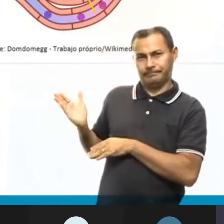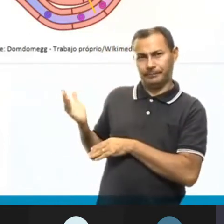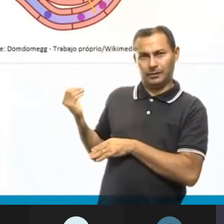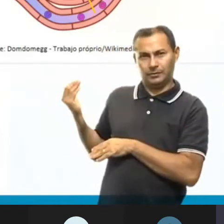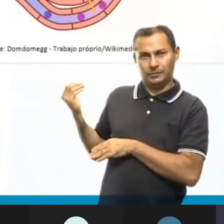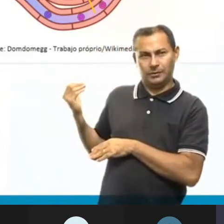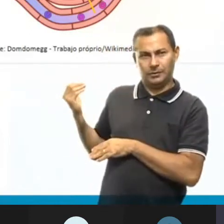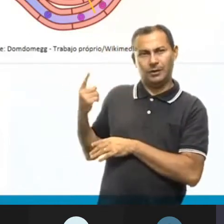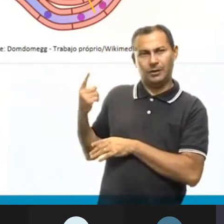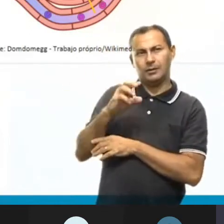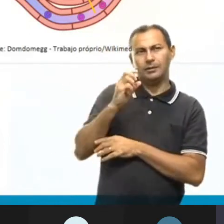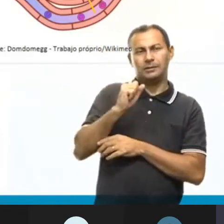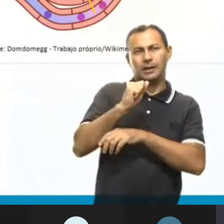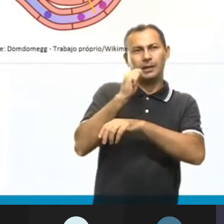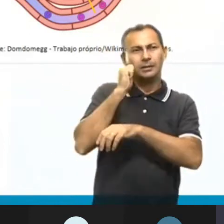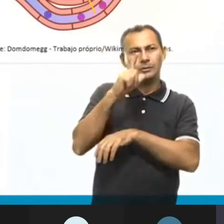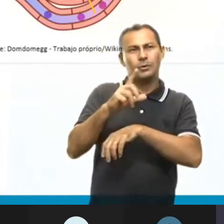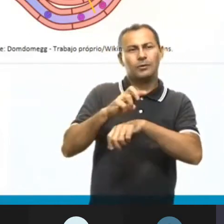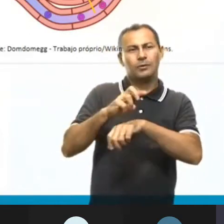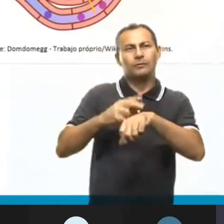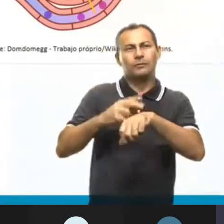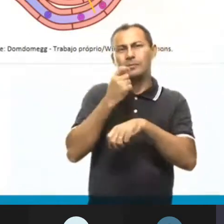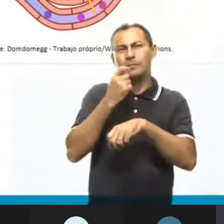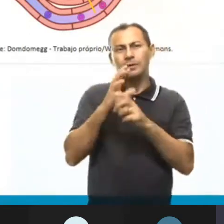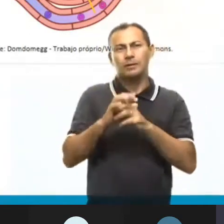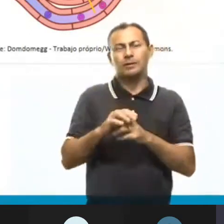que os alvéolos, eles são extremamente